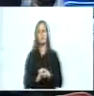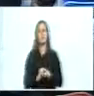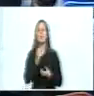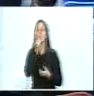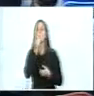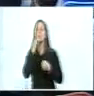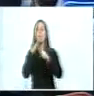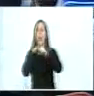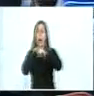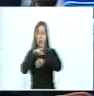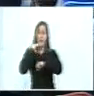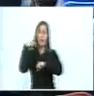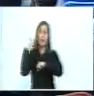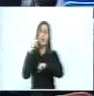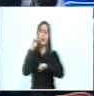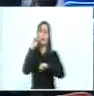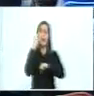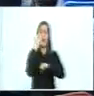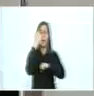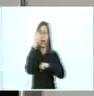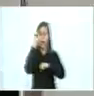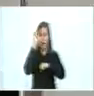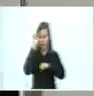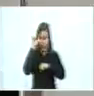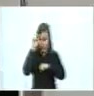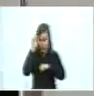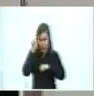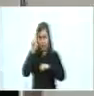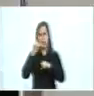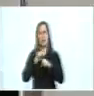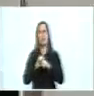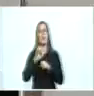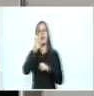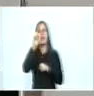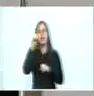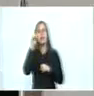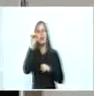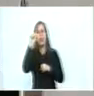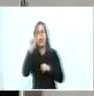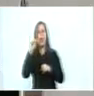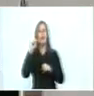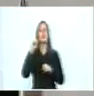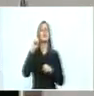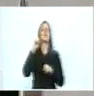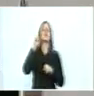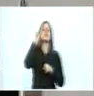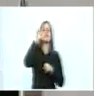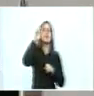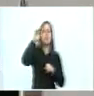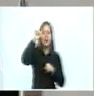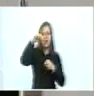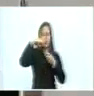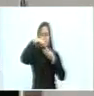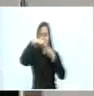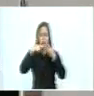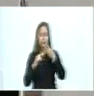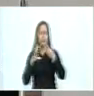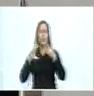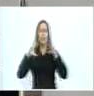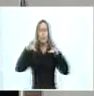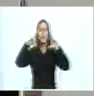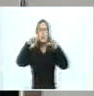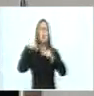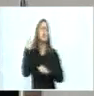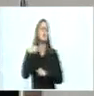Boa noite, vereador Helder. Boa noite, Cebolinha, Luiz Eduardo, doutor Sérgio. Qual o cumprimento a todos os vereadores